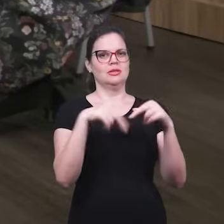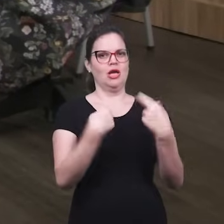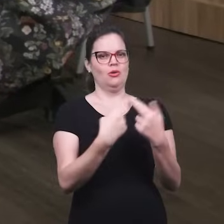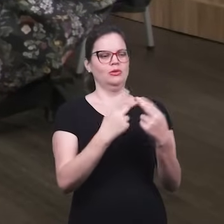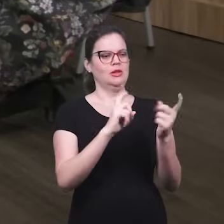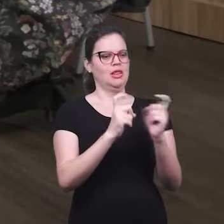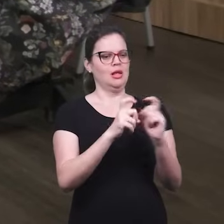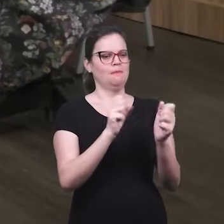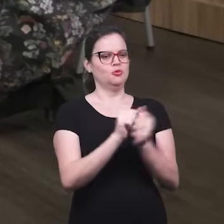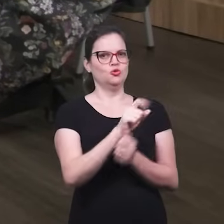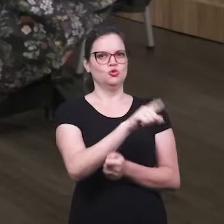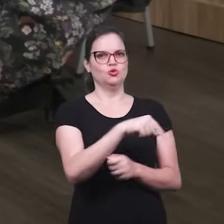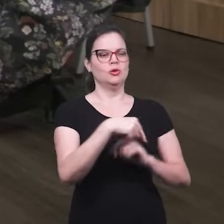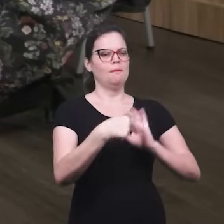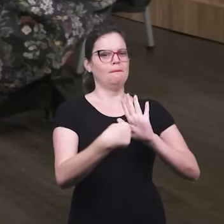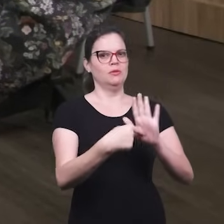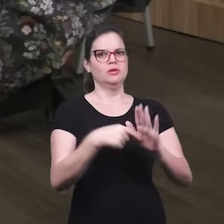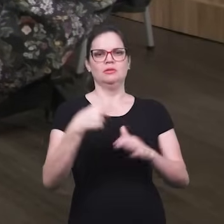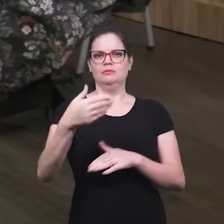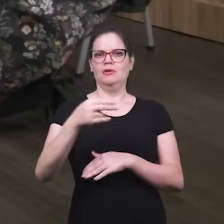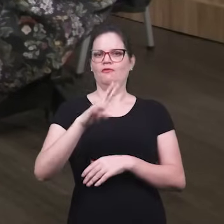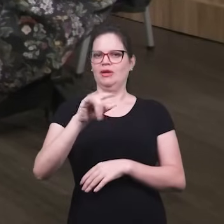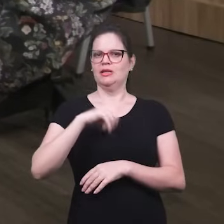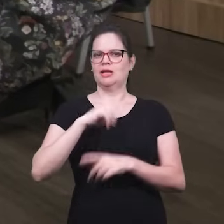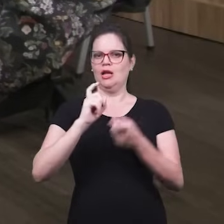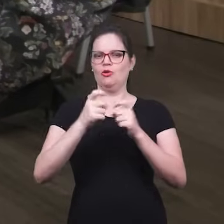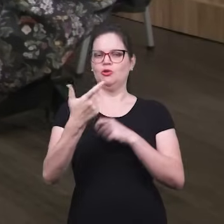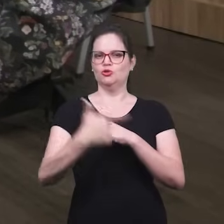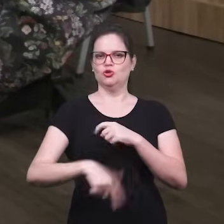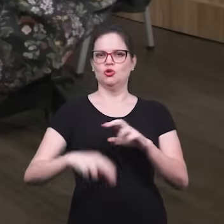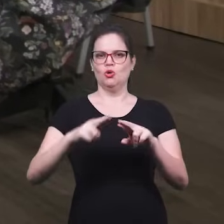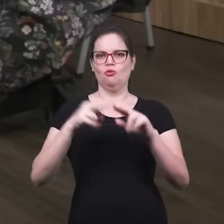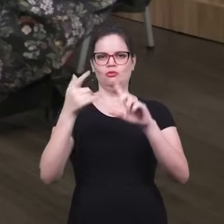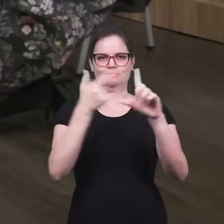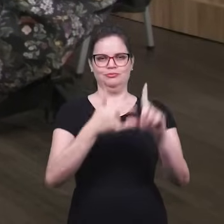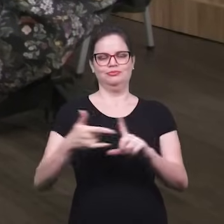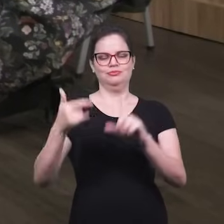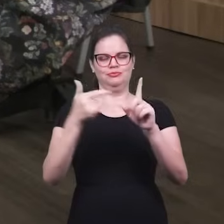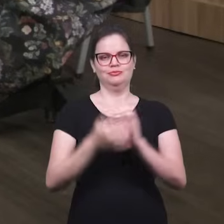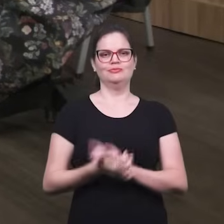com ele, muito rápida, vamos ter outra reunião agora semana que vem, pelo Zoom.